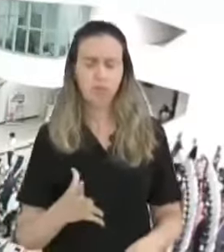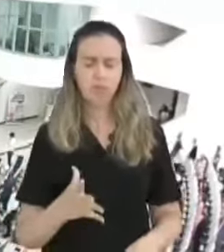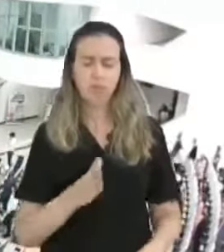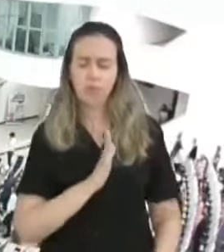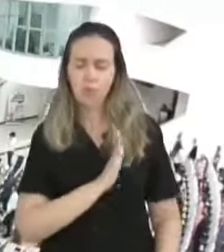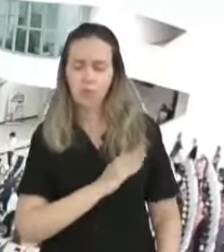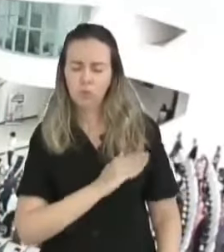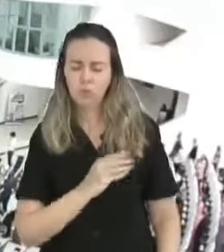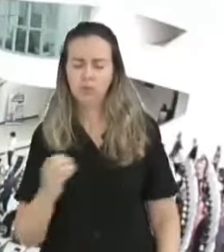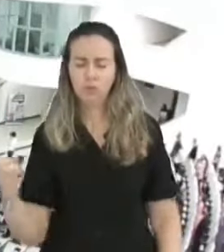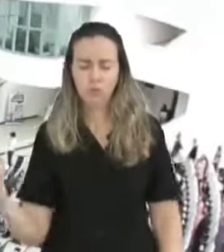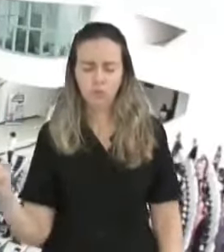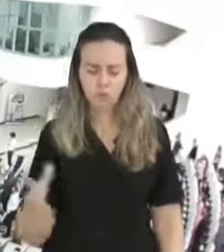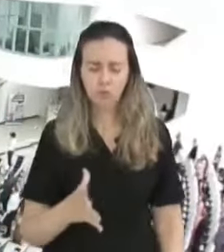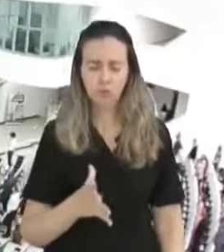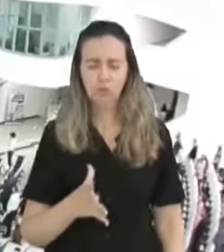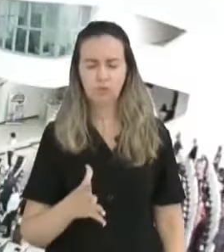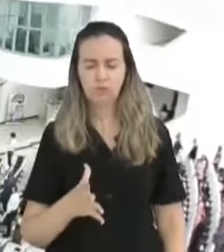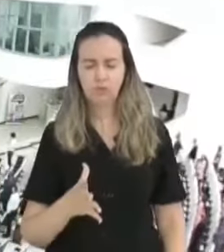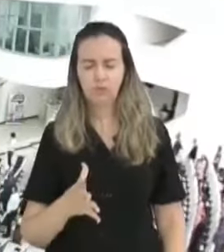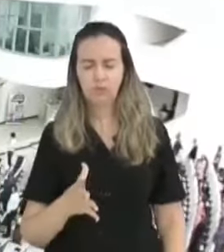este coração agora.